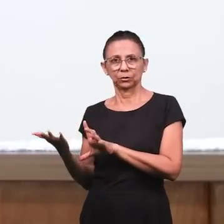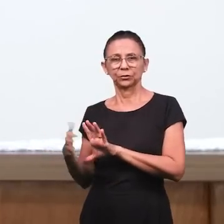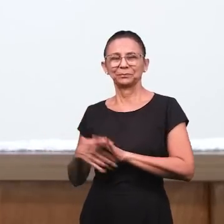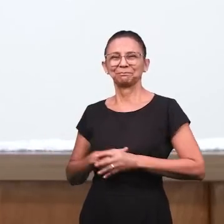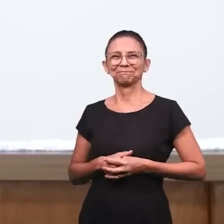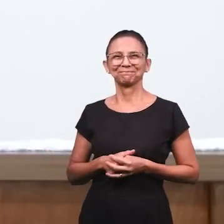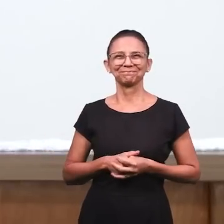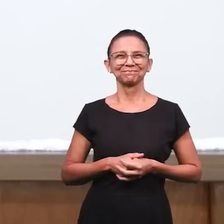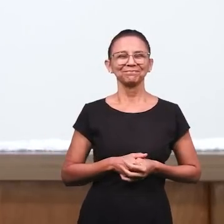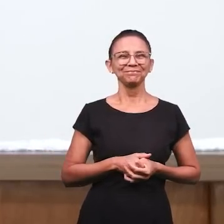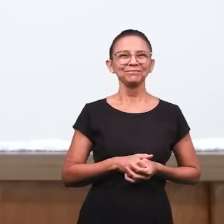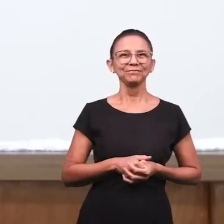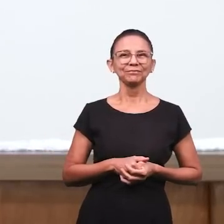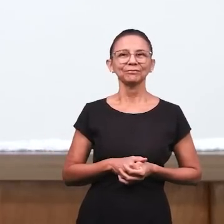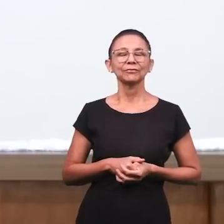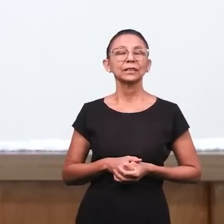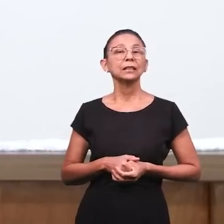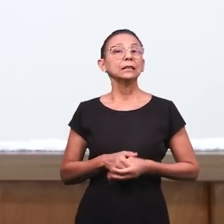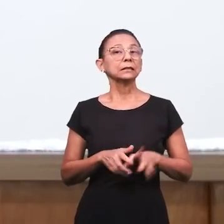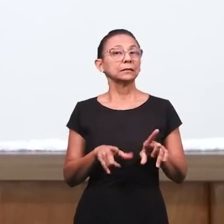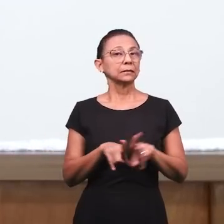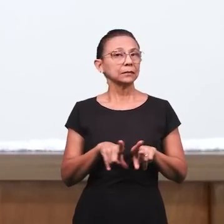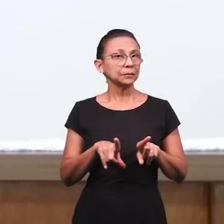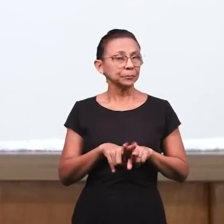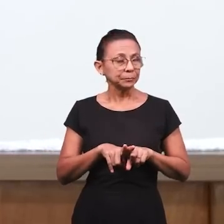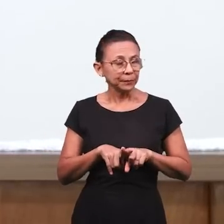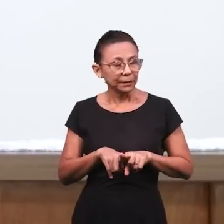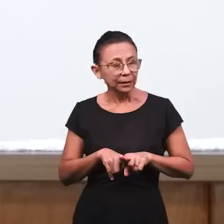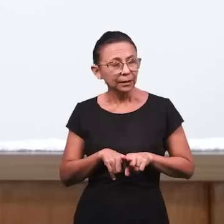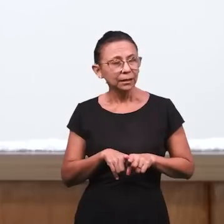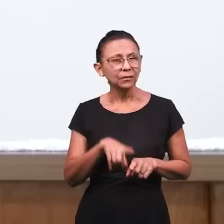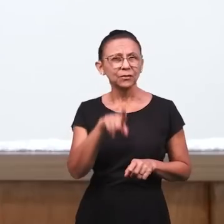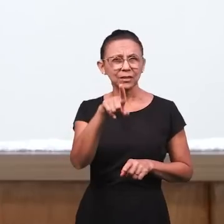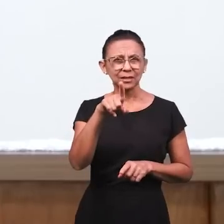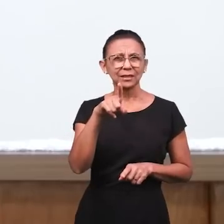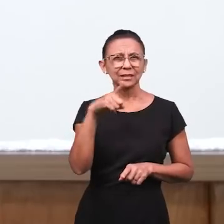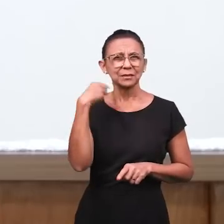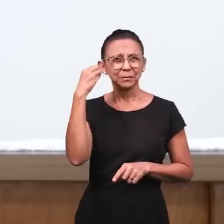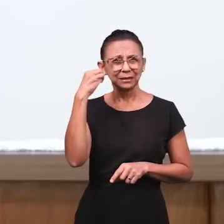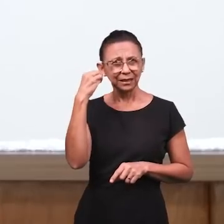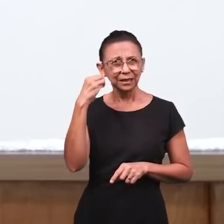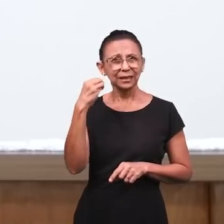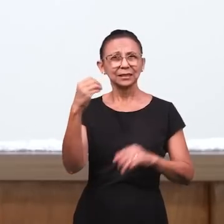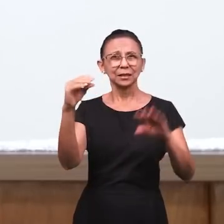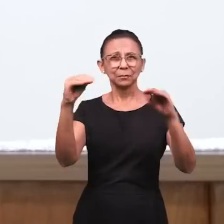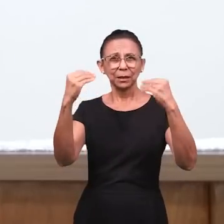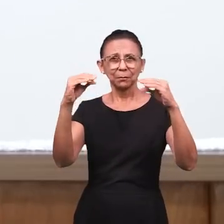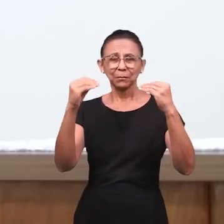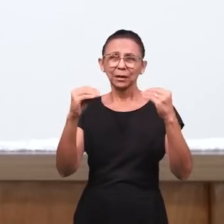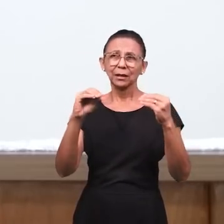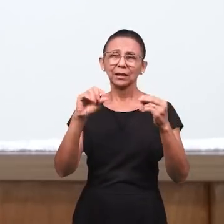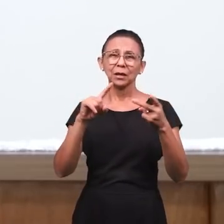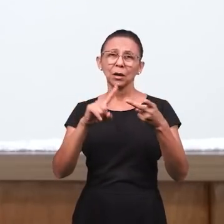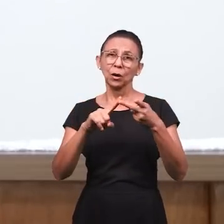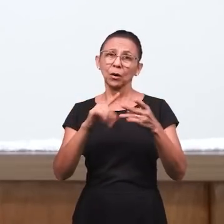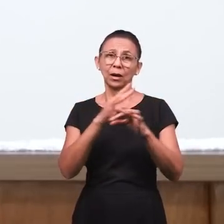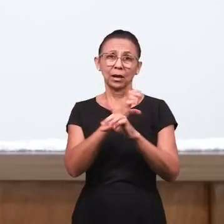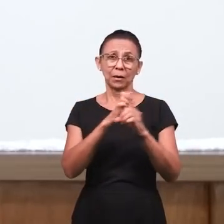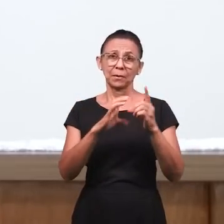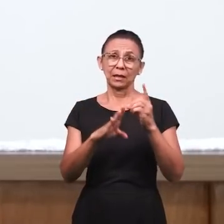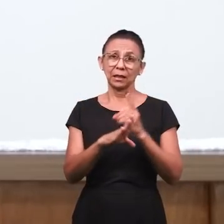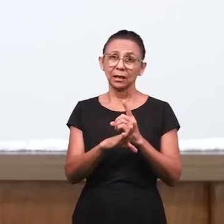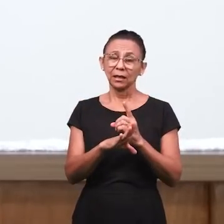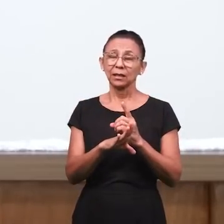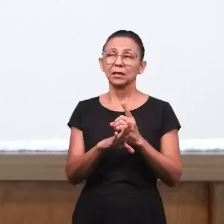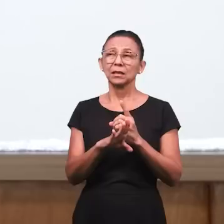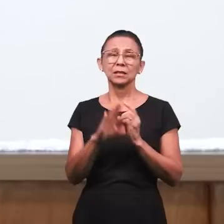que apareceu aí na tela. Aqueles que quiserem contar uma experiência com esse culto, com a EBD, também